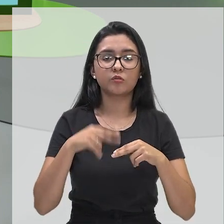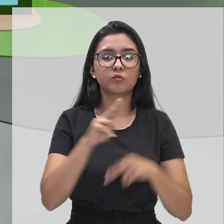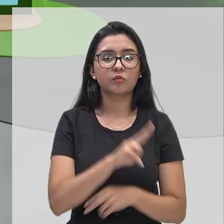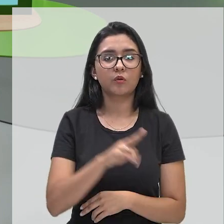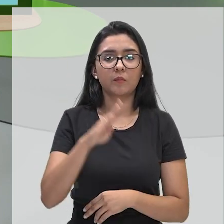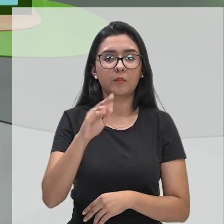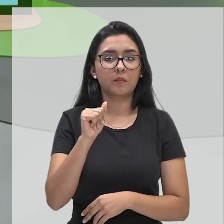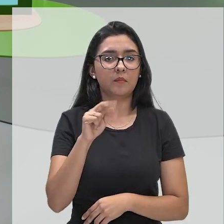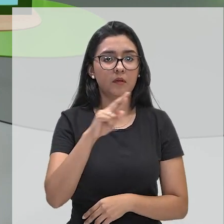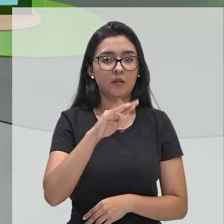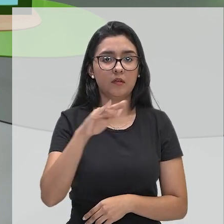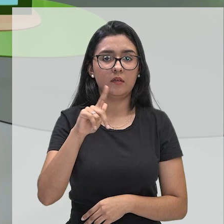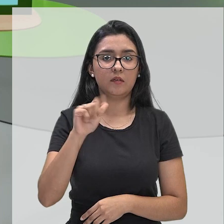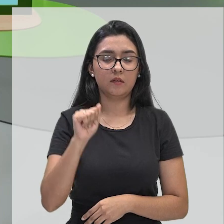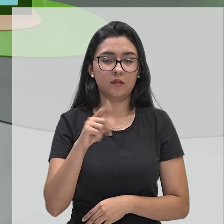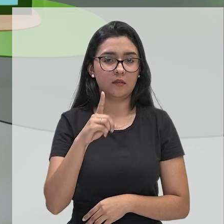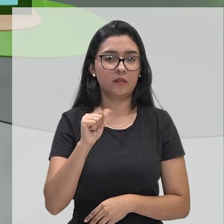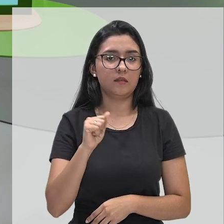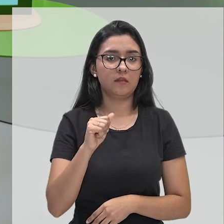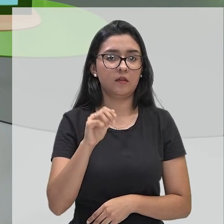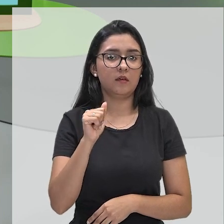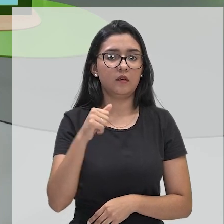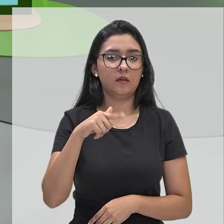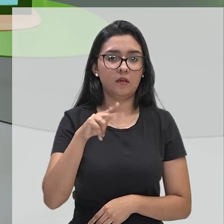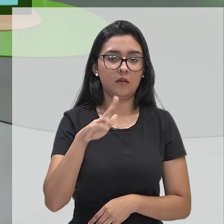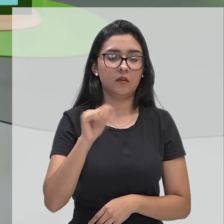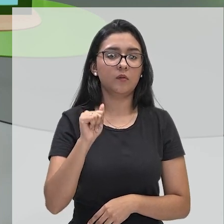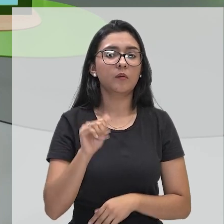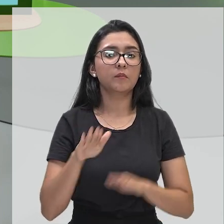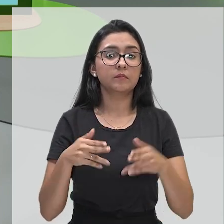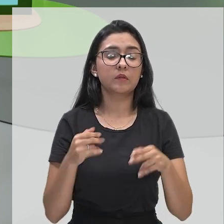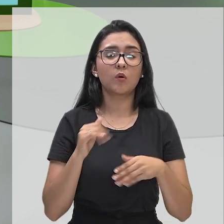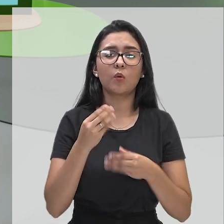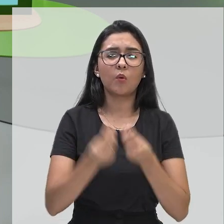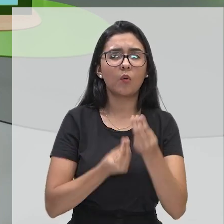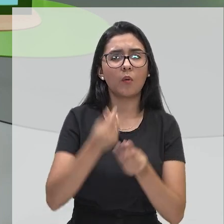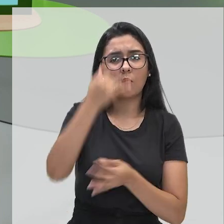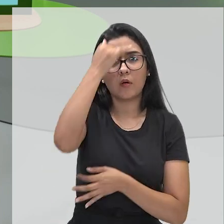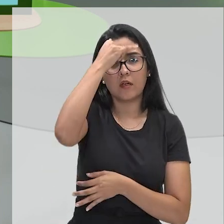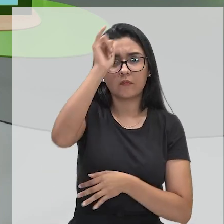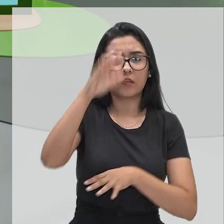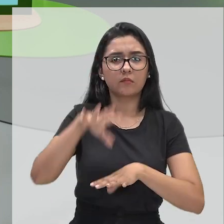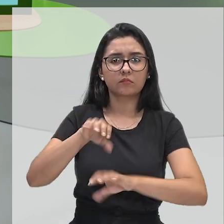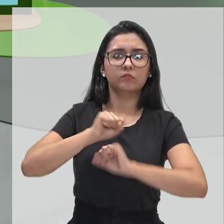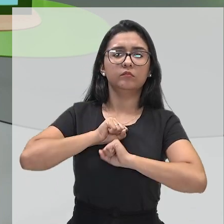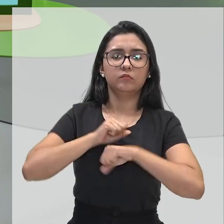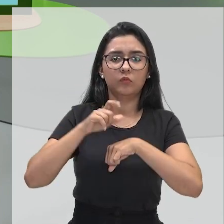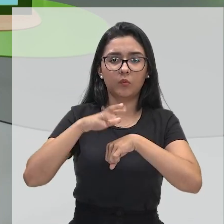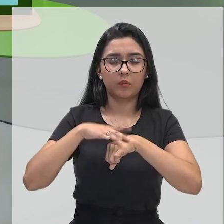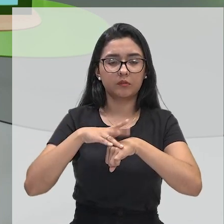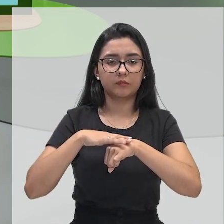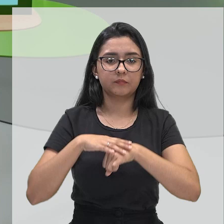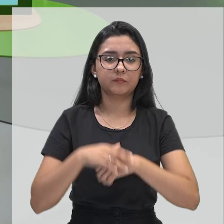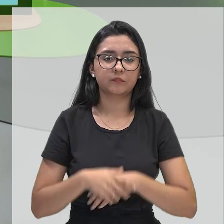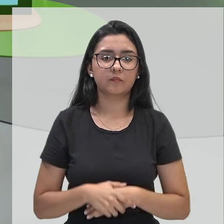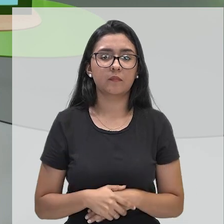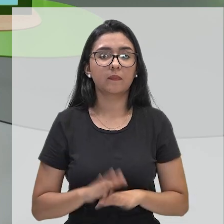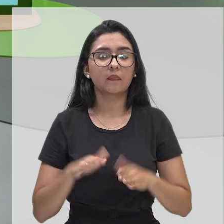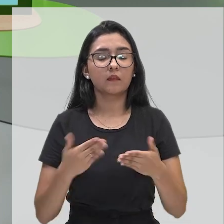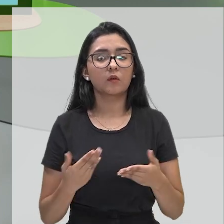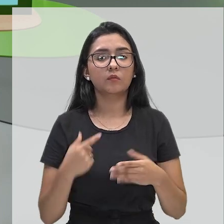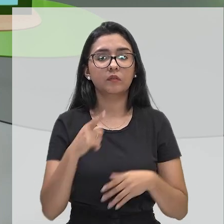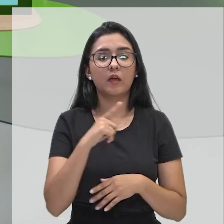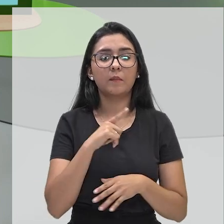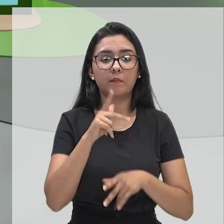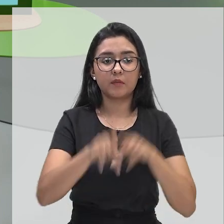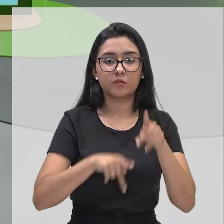barriga d'água. E como que a gente pode prevenir, né, se contaminar ou pegar essa doença? Quando a gente oferece aí